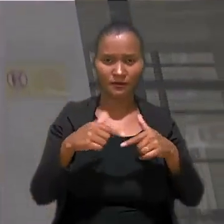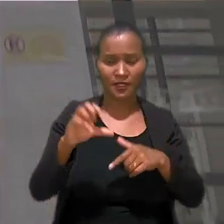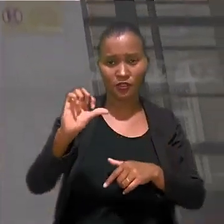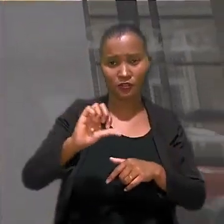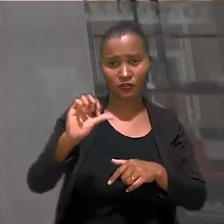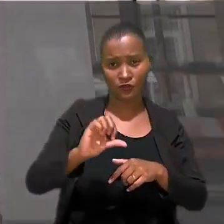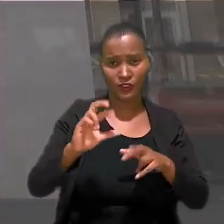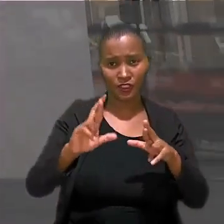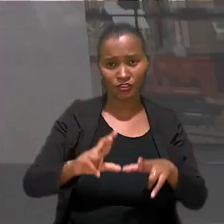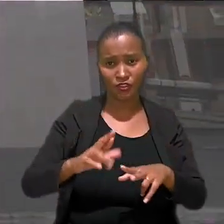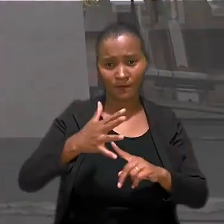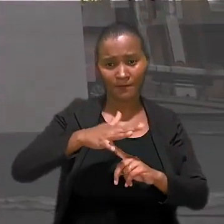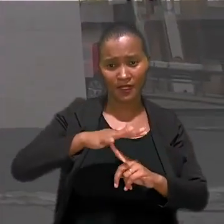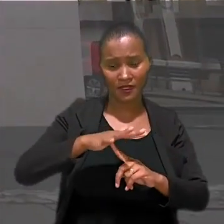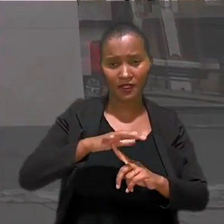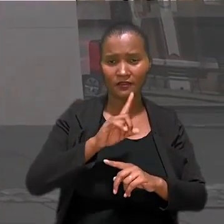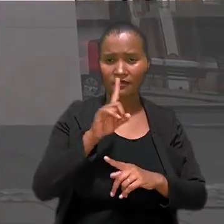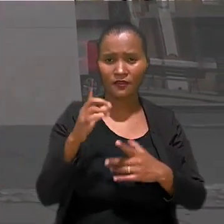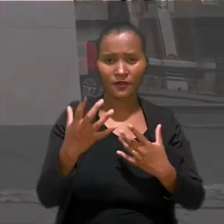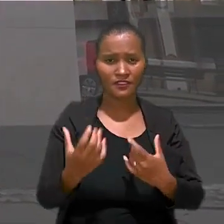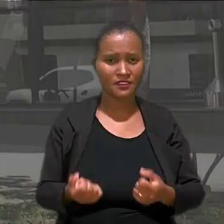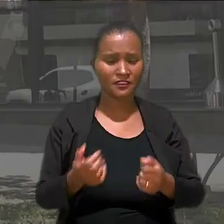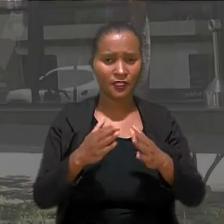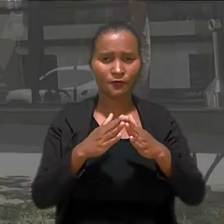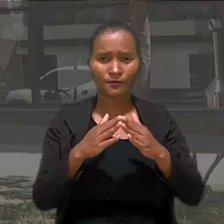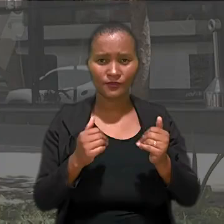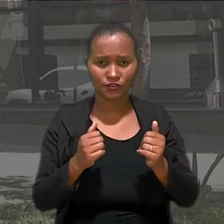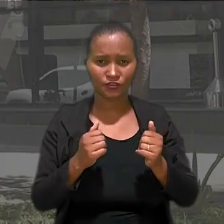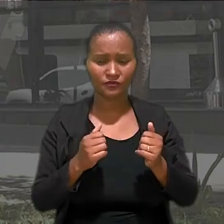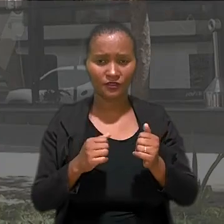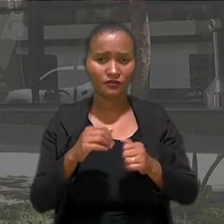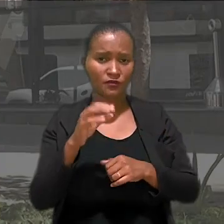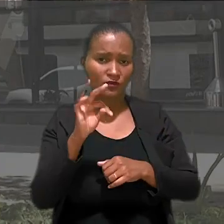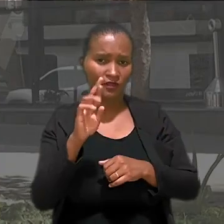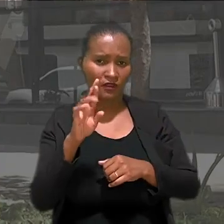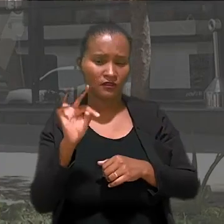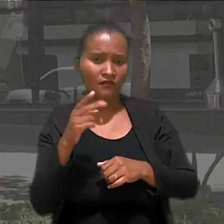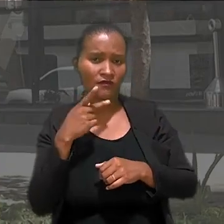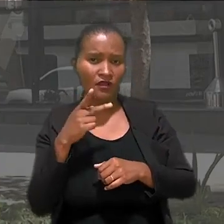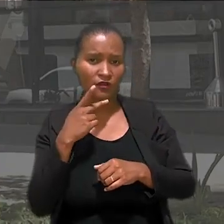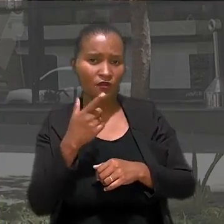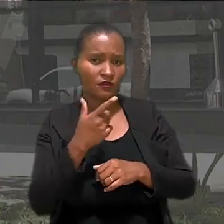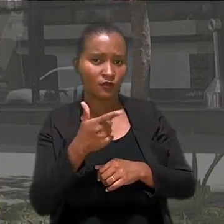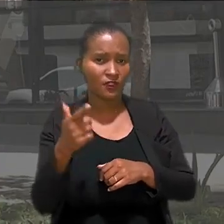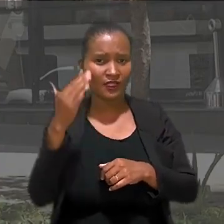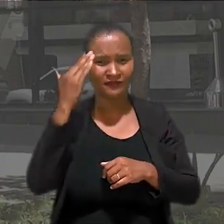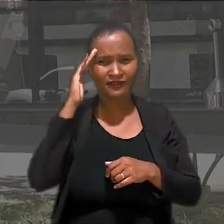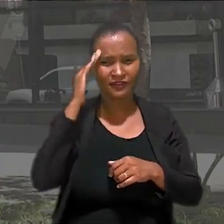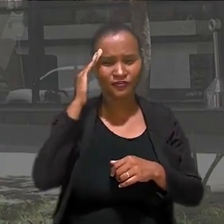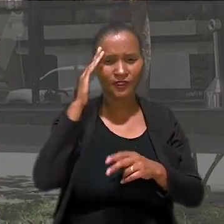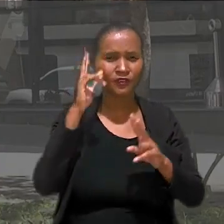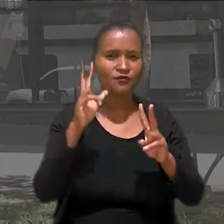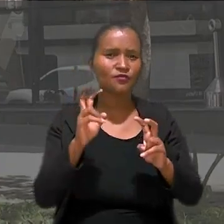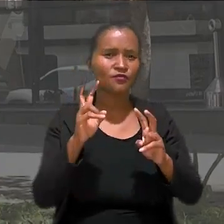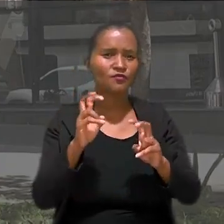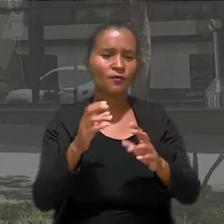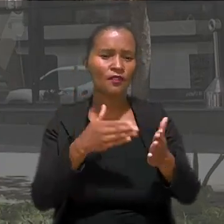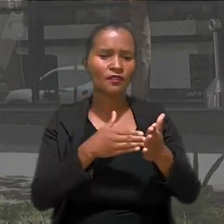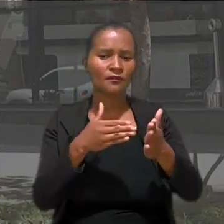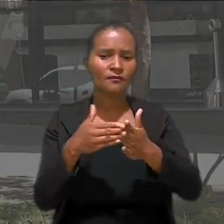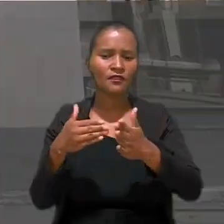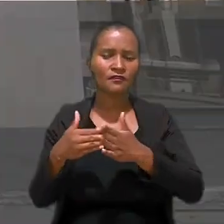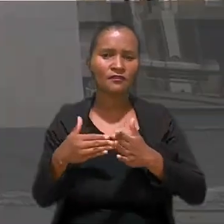9ª Região no Paraná rejeitaram o pedido. Conforme o TRT, ainda não há entendimento consolidado sobre